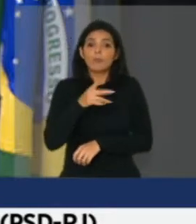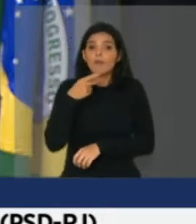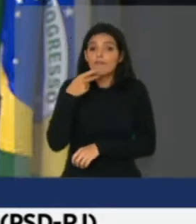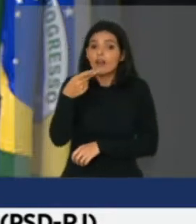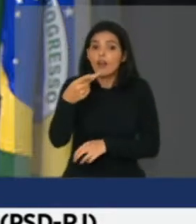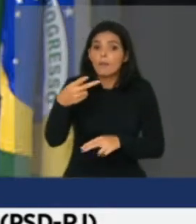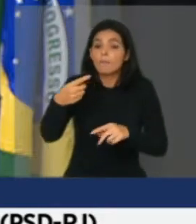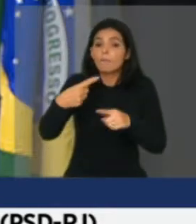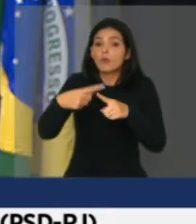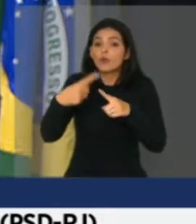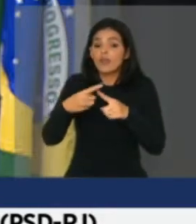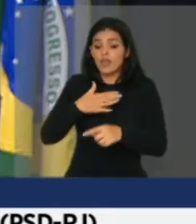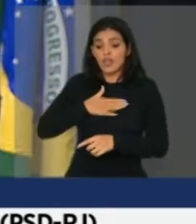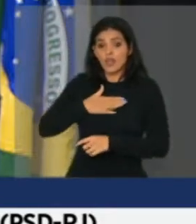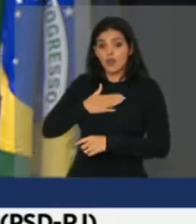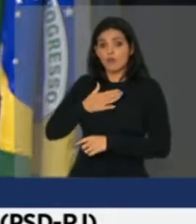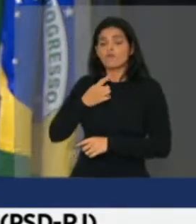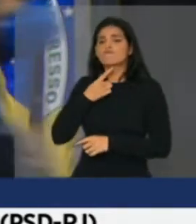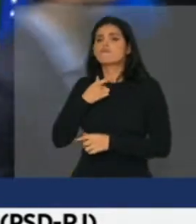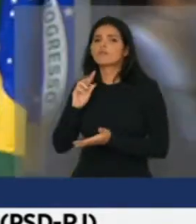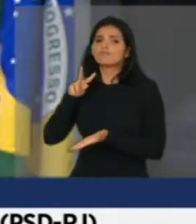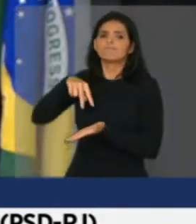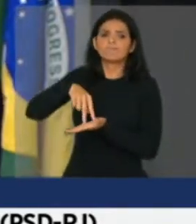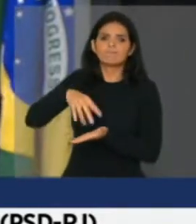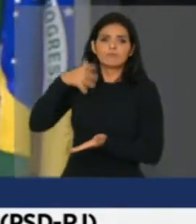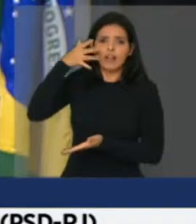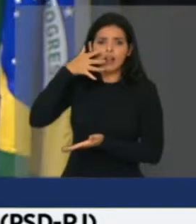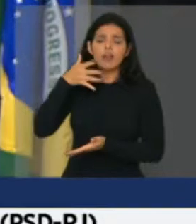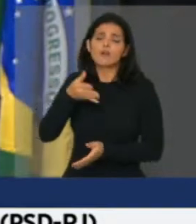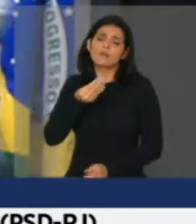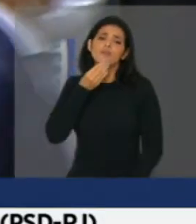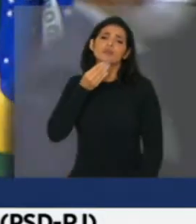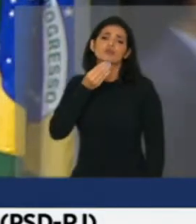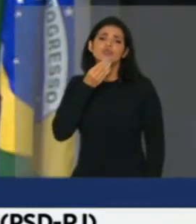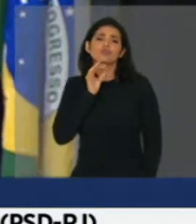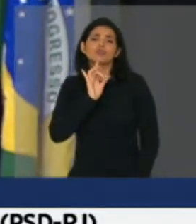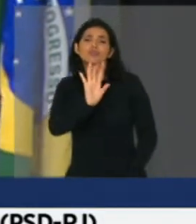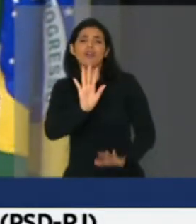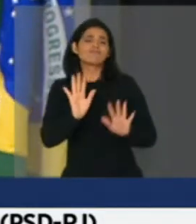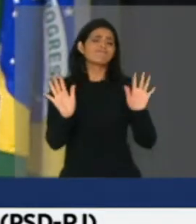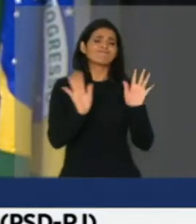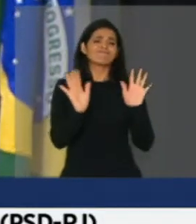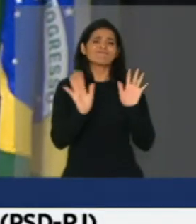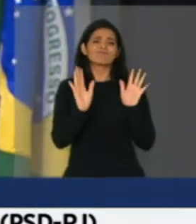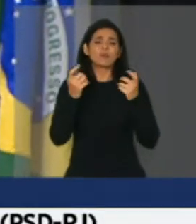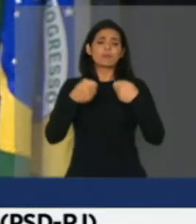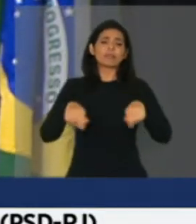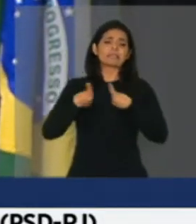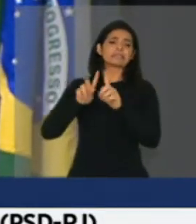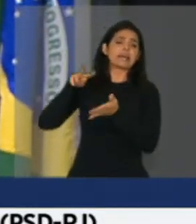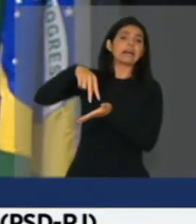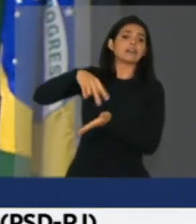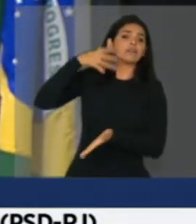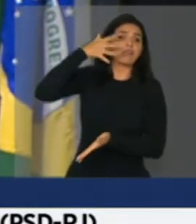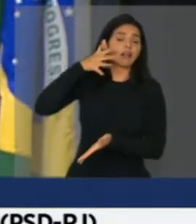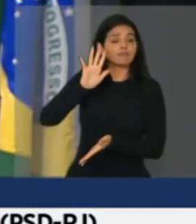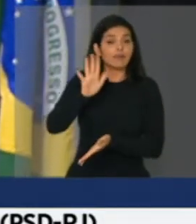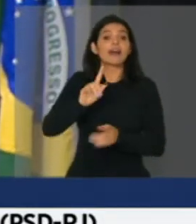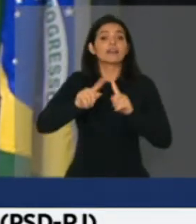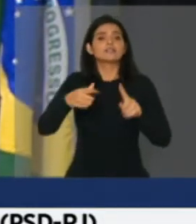a essa tribuna. Porque eu podia simplesmente não subir aqui na tribuna. Mas, senhor